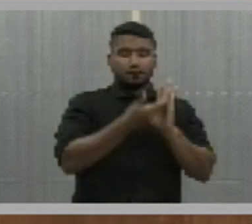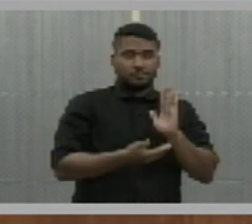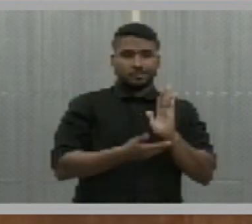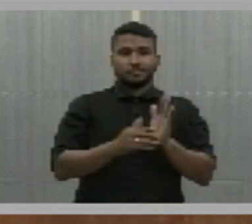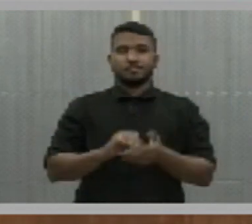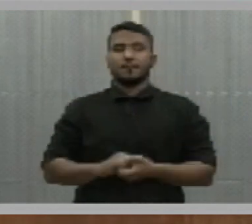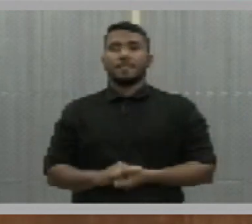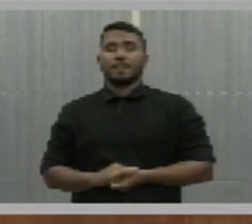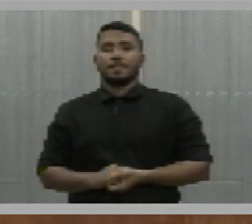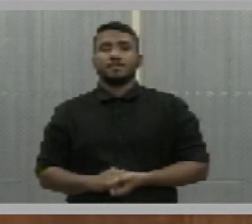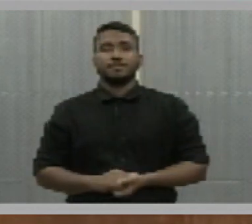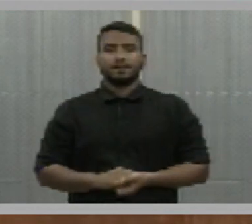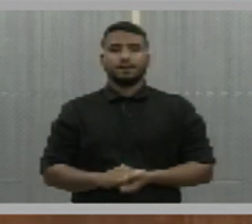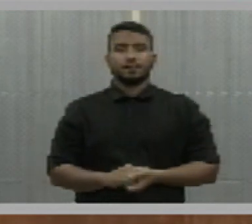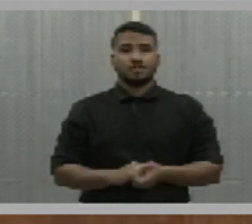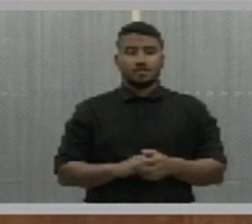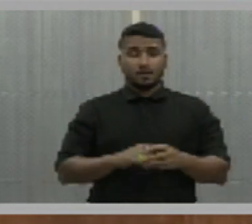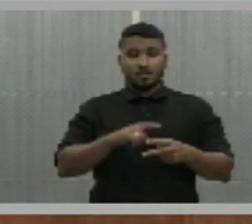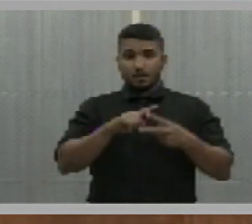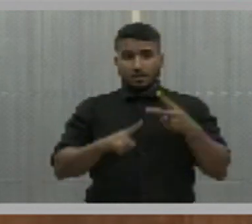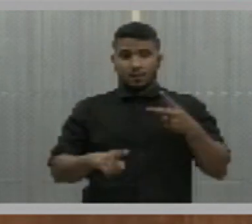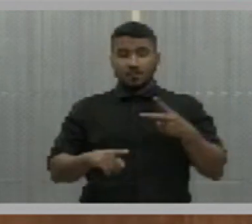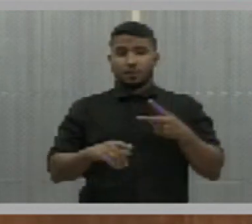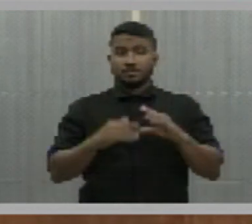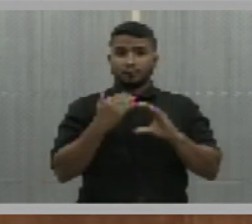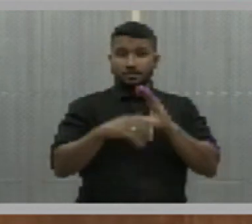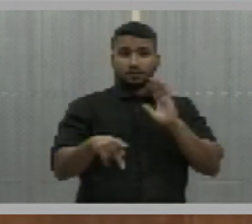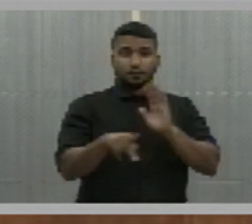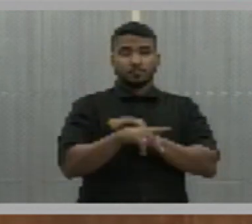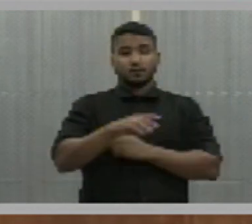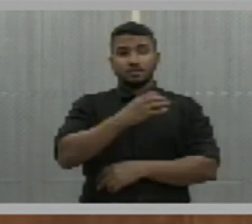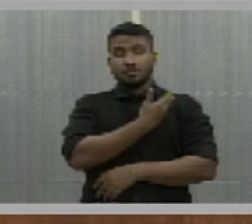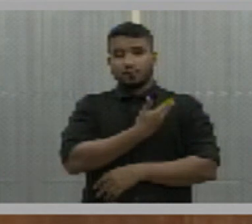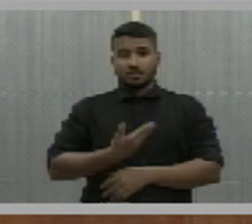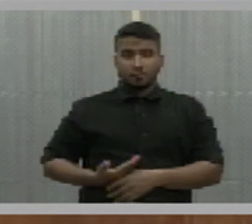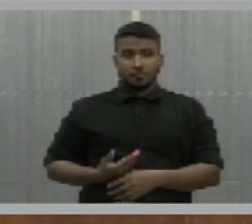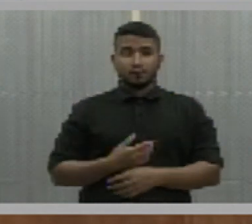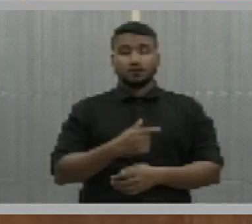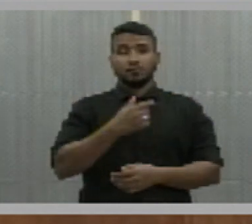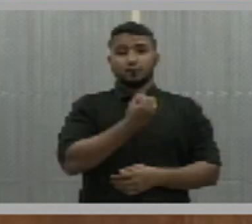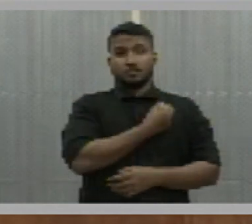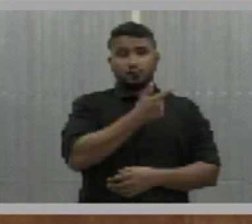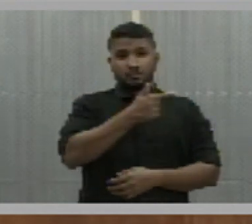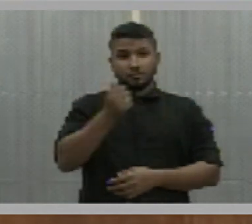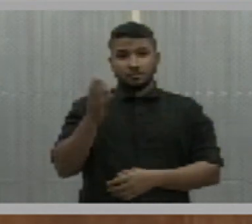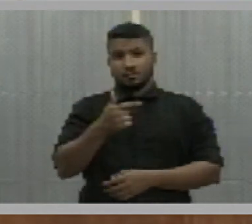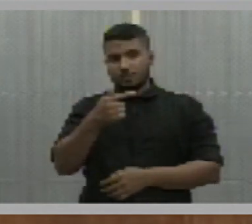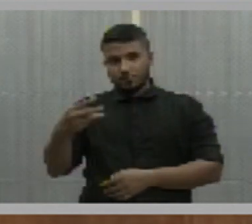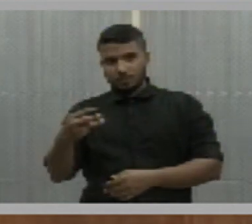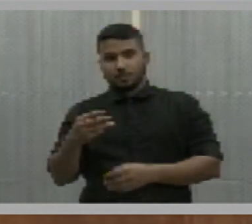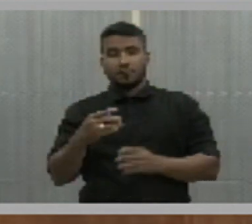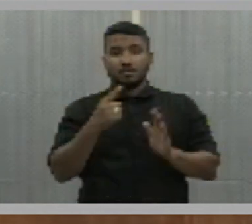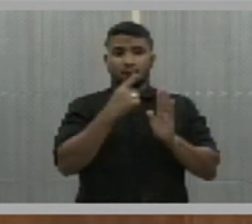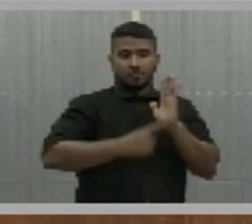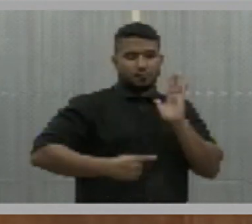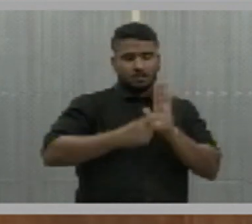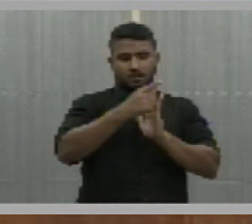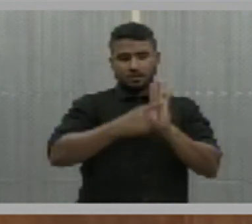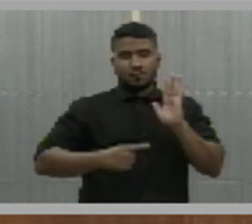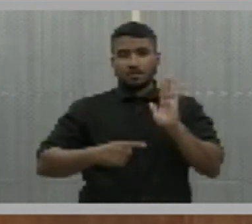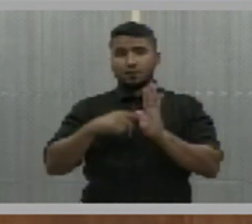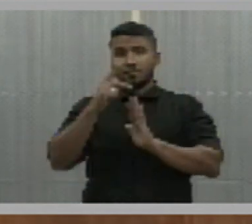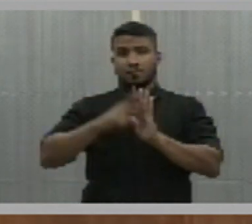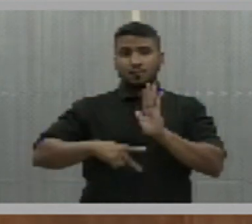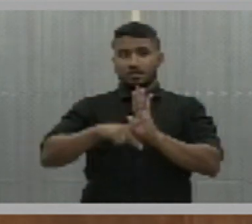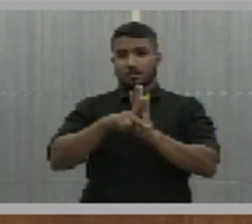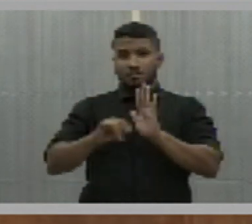matérias: duas mensagens do Poder Executivo, de número 21/23, encaminhando veto total ao projeto